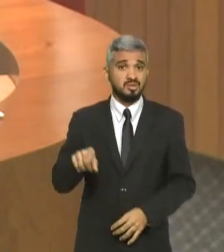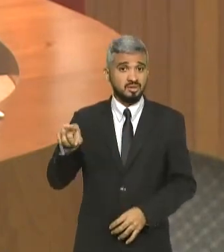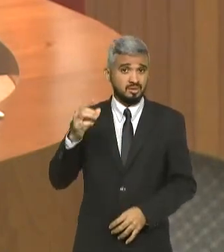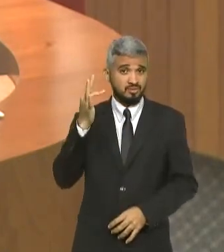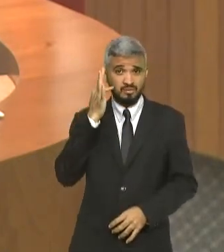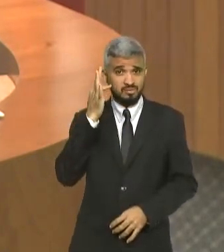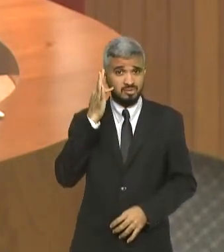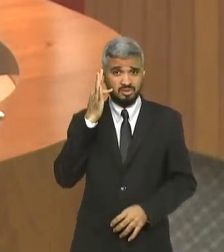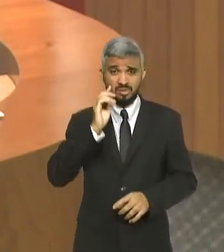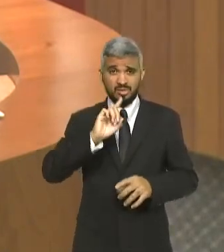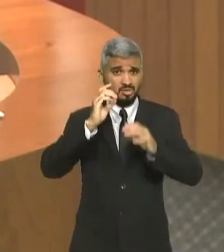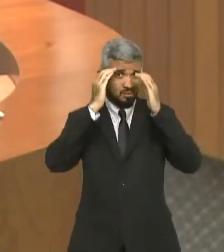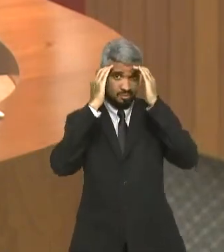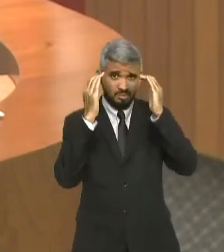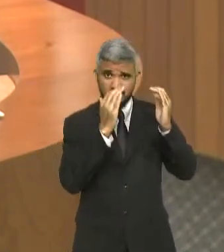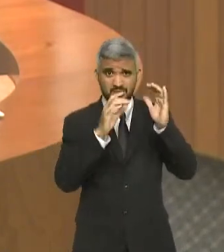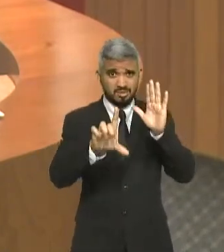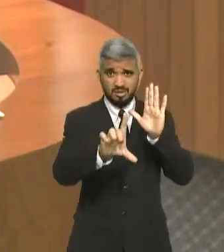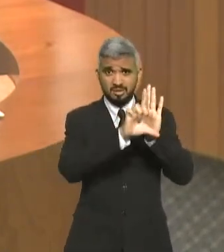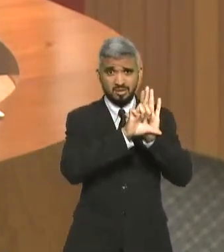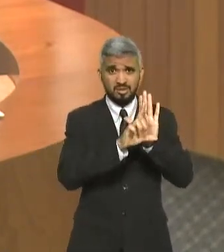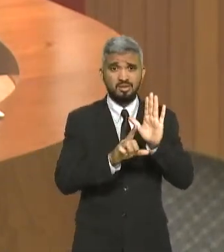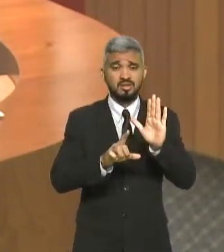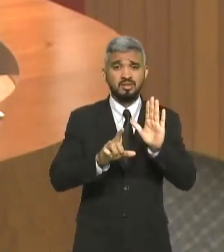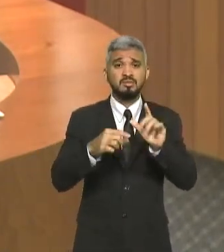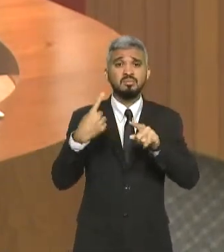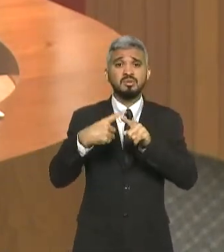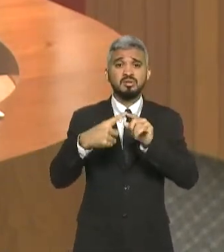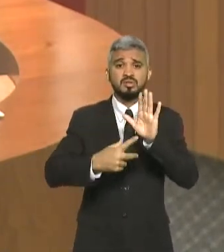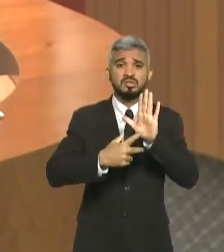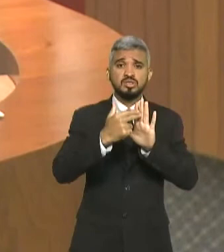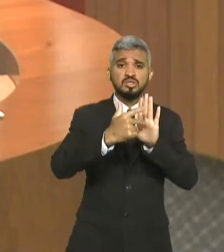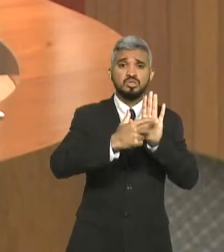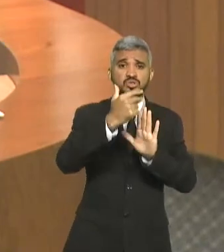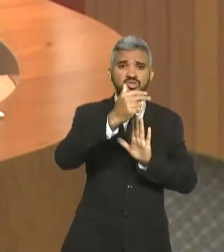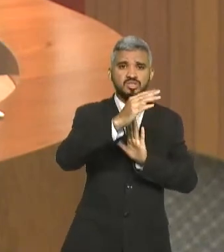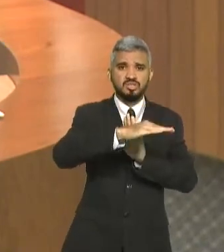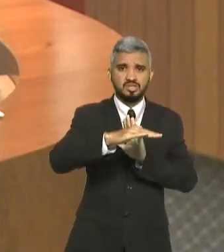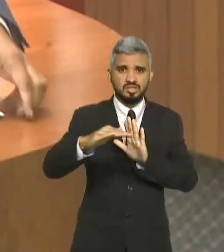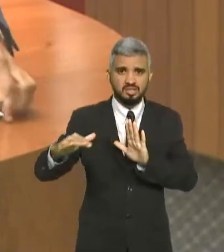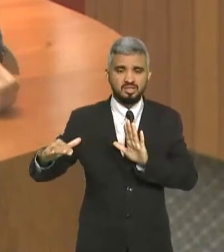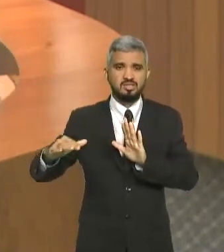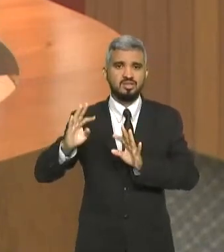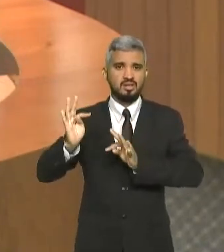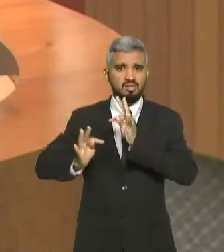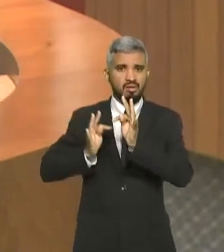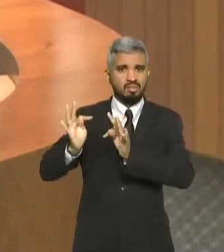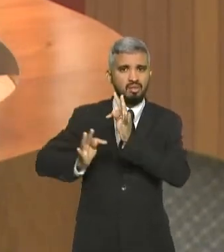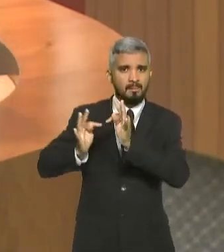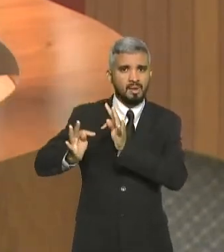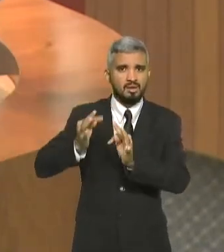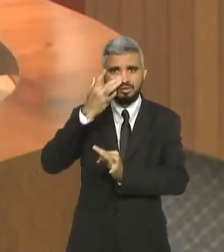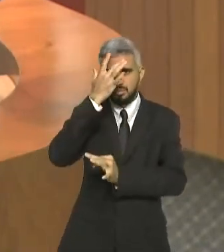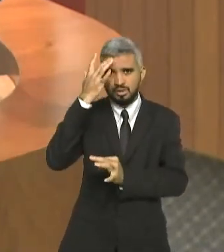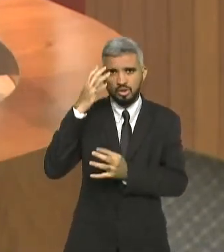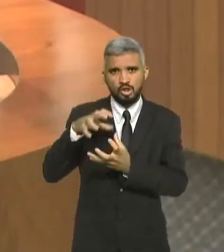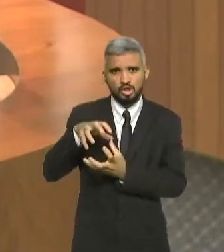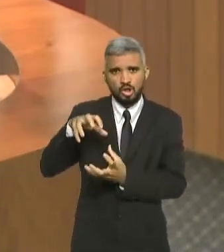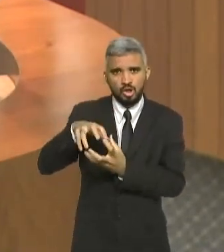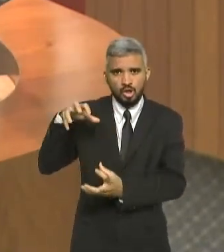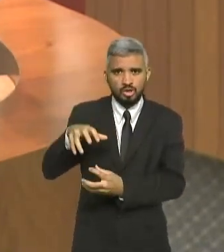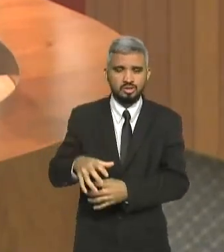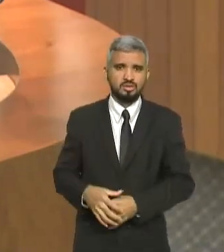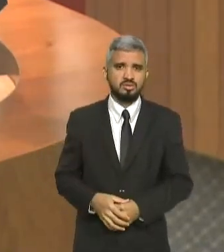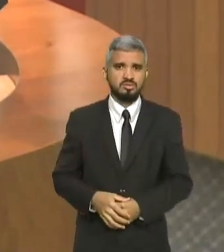judicial para cirurgia de crianças, tratamento de idosos, pessoas com deficiência. No próprio Detran,